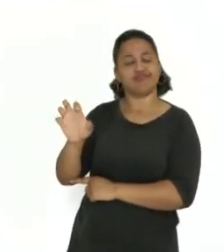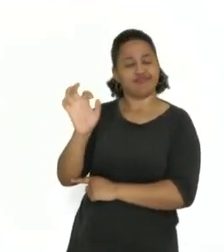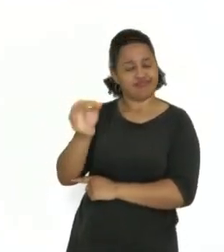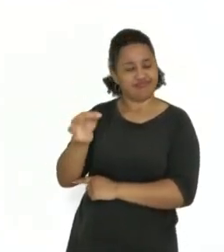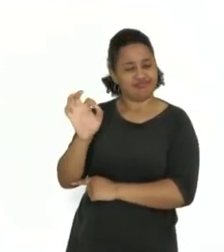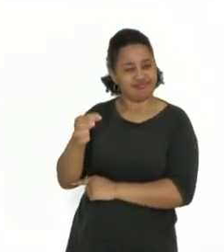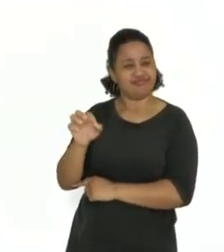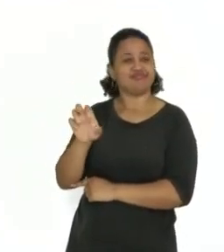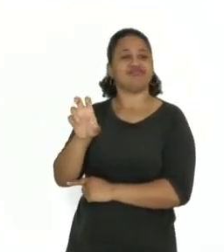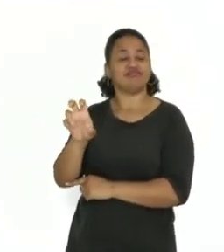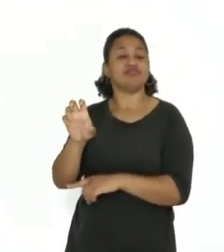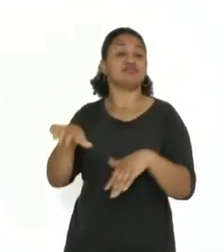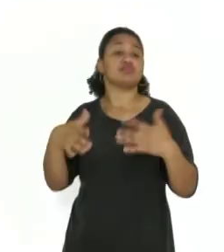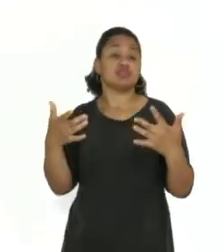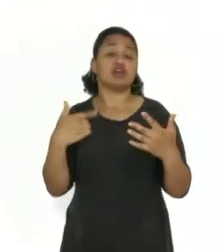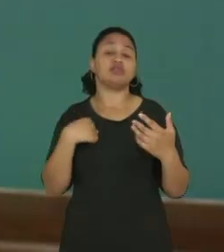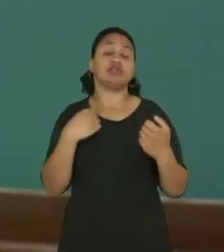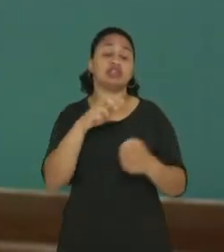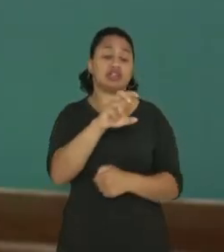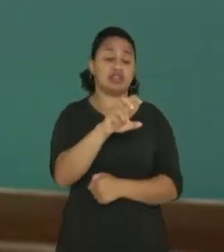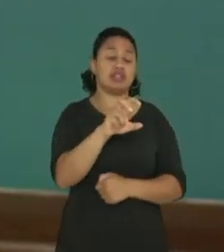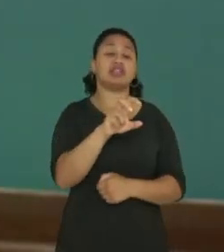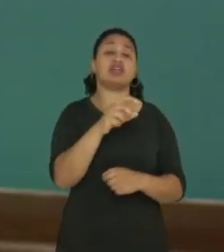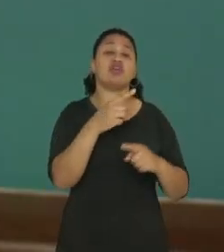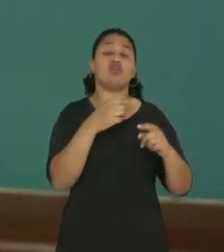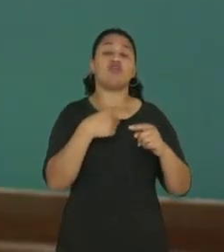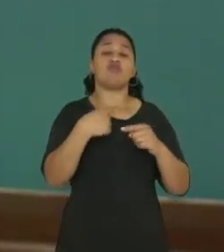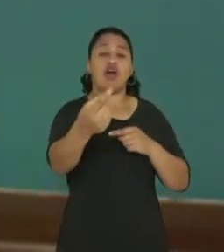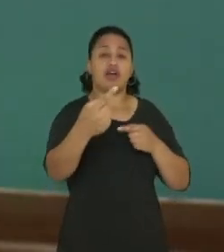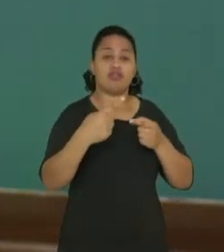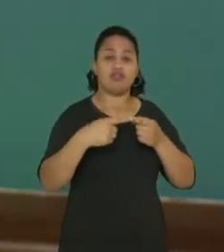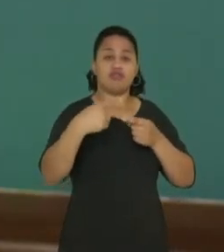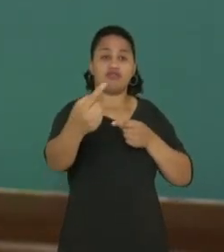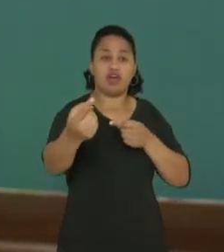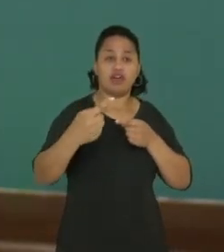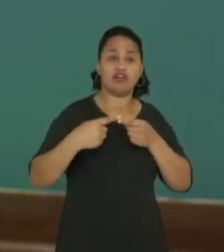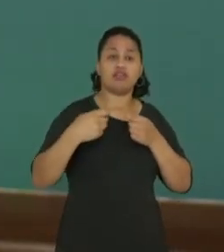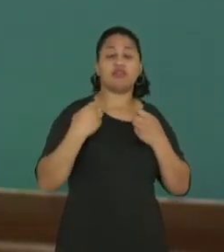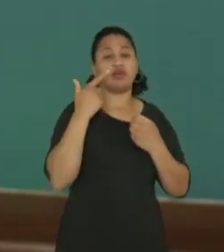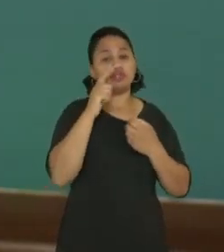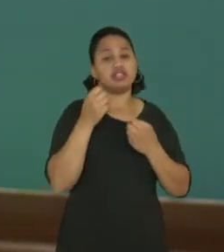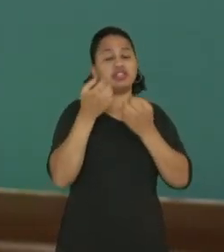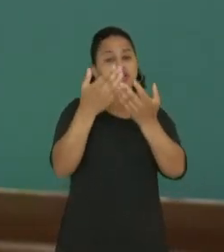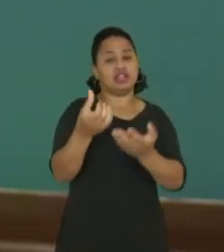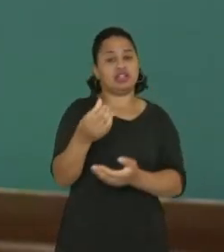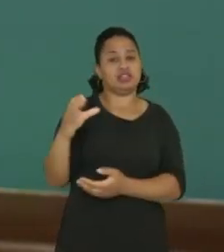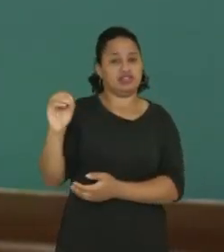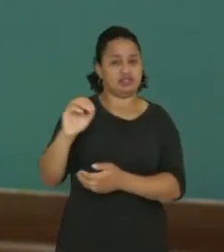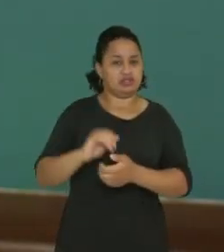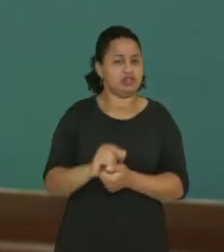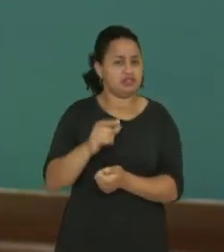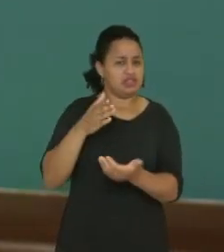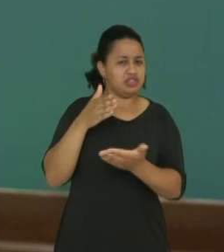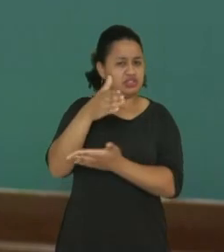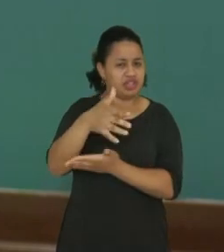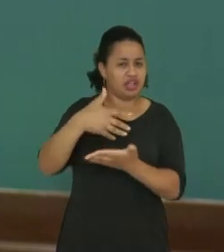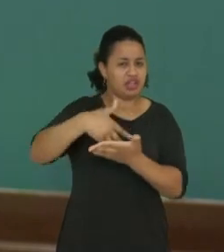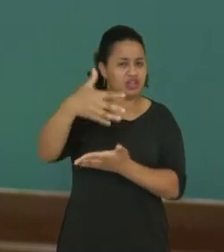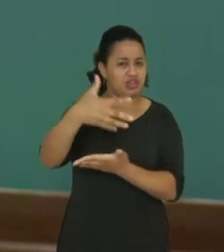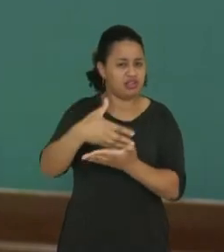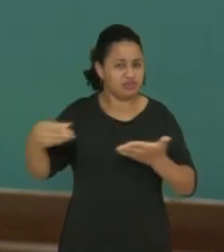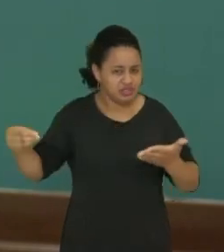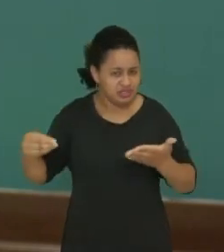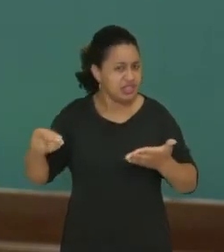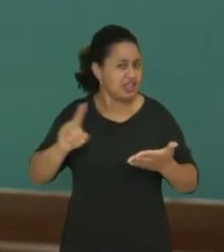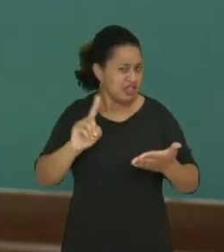mesmo, olha só, né? Então o caminhão terá que fazer 5 viagens, tá joia? E você já acessou o Matific? Se não acessou, não perca tempo, lá